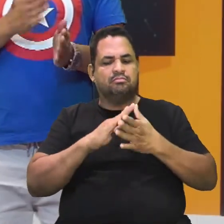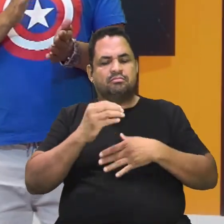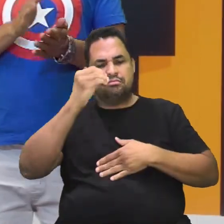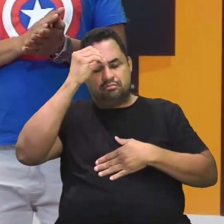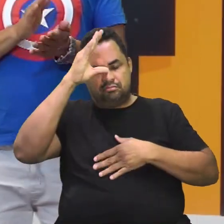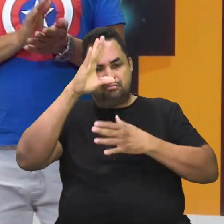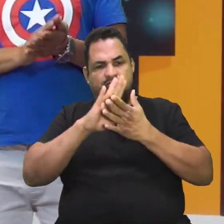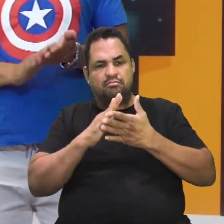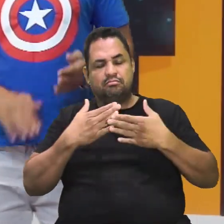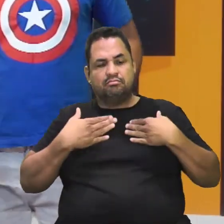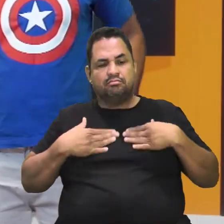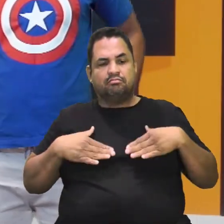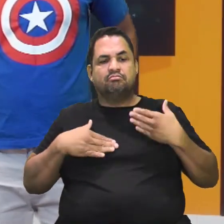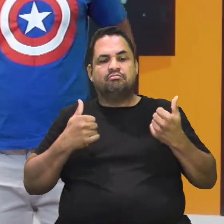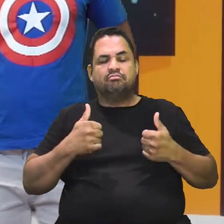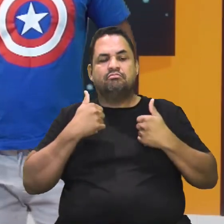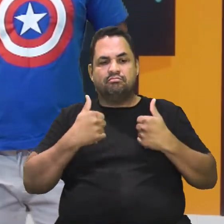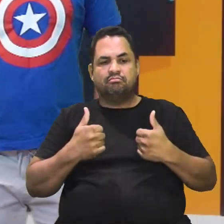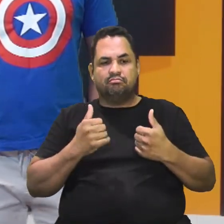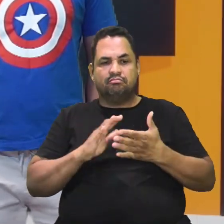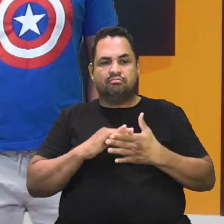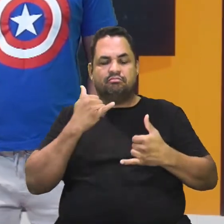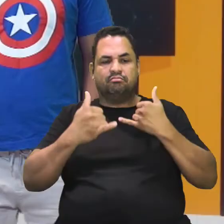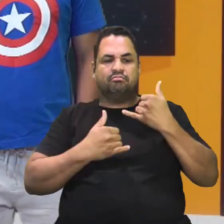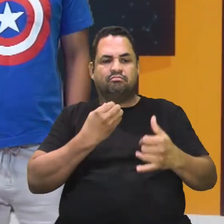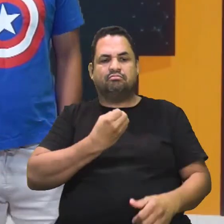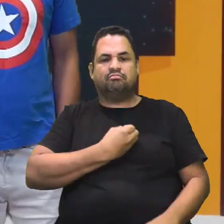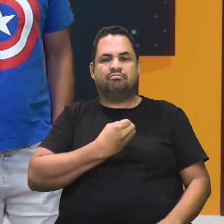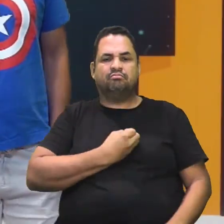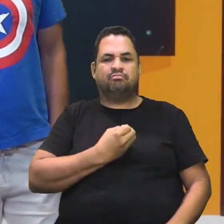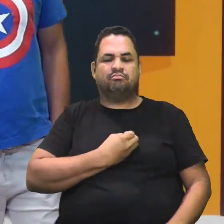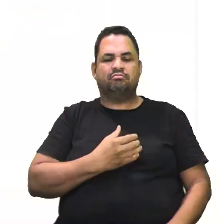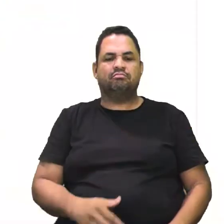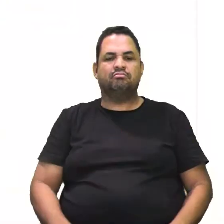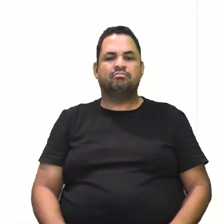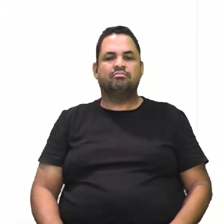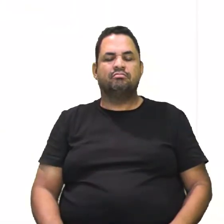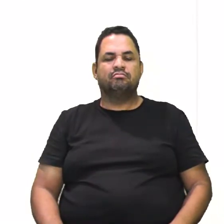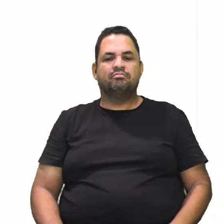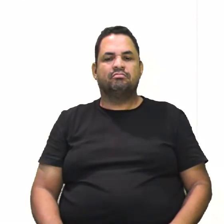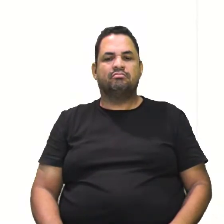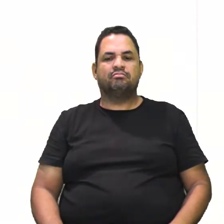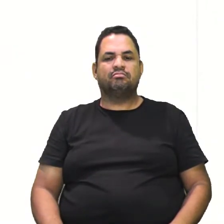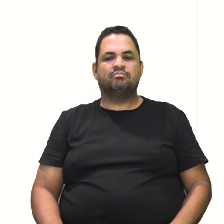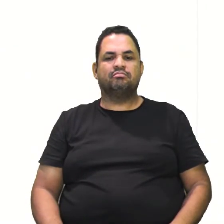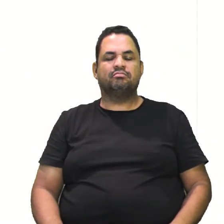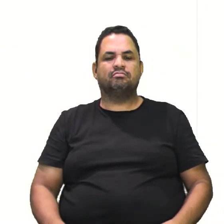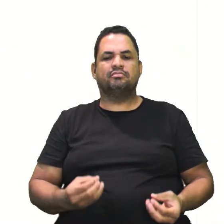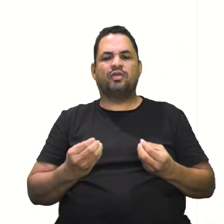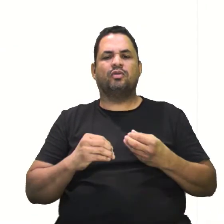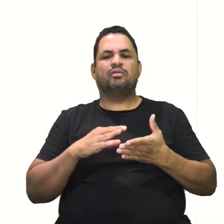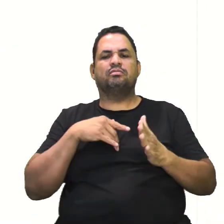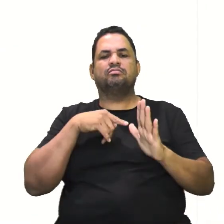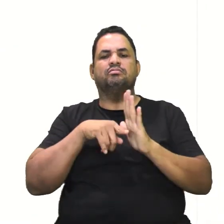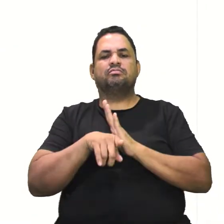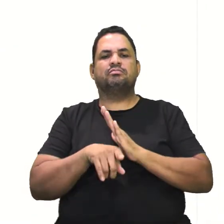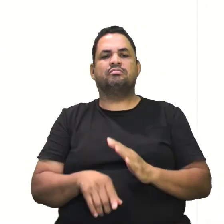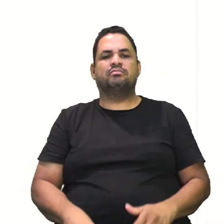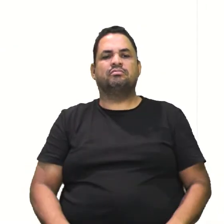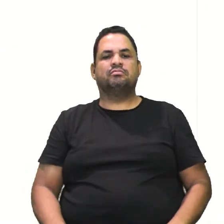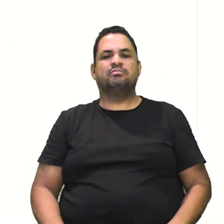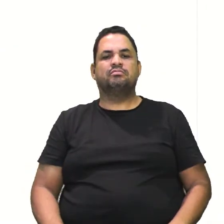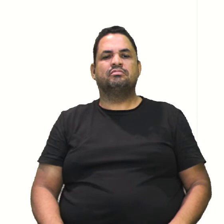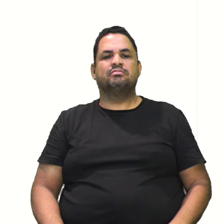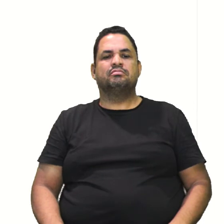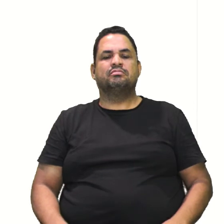conhecimento para ficar mais tranquilo, tá bom? Beleza. Vamos de brincando com os números? Vamos. Olha lá, o brincando com os números de hoje. E aí, qual será a perguntinha?